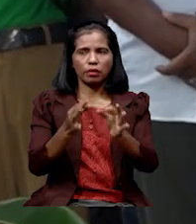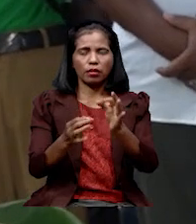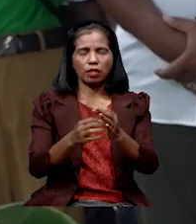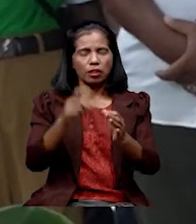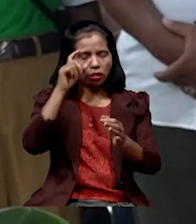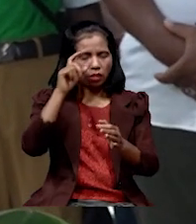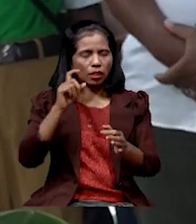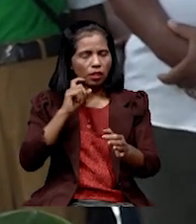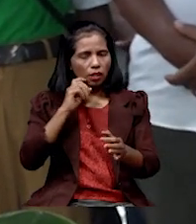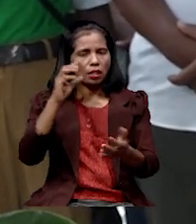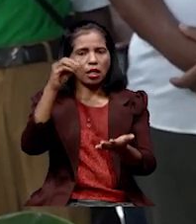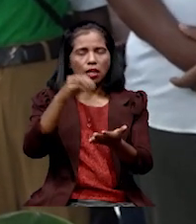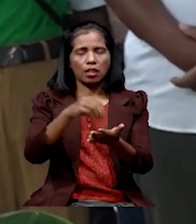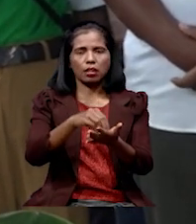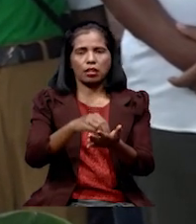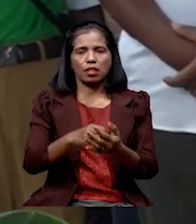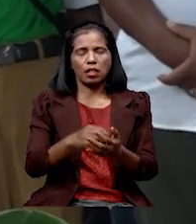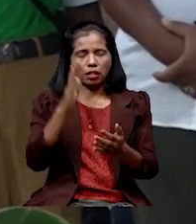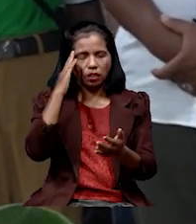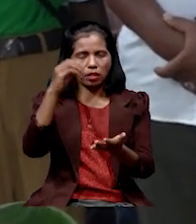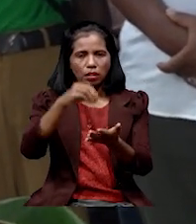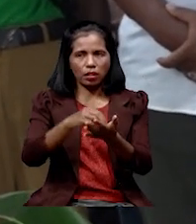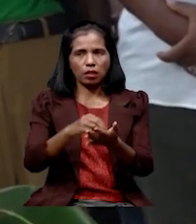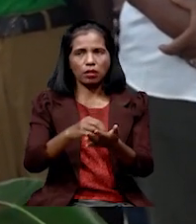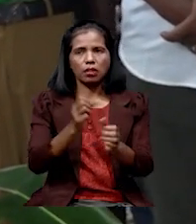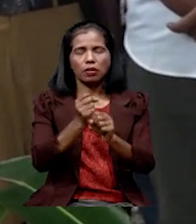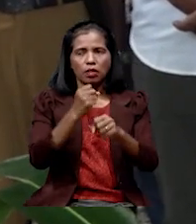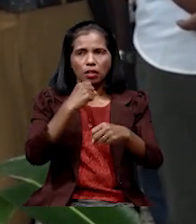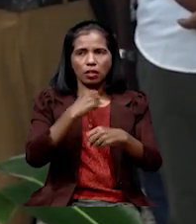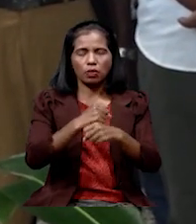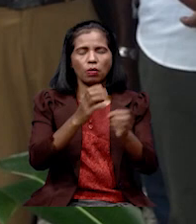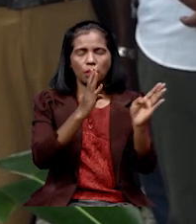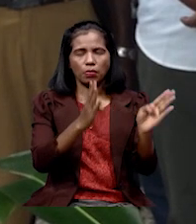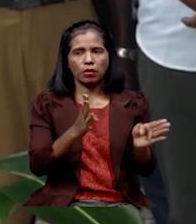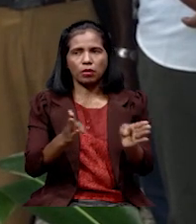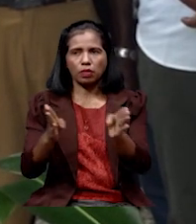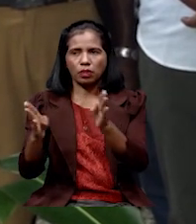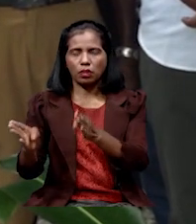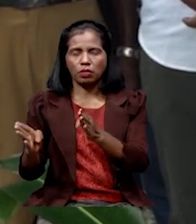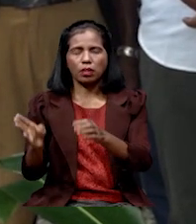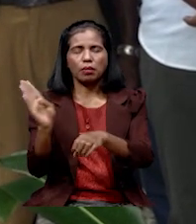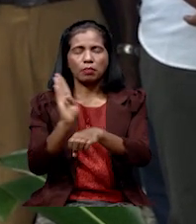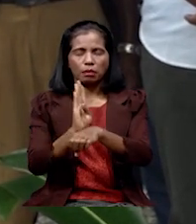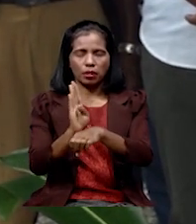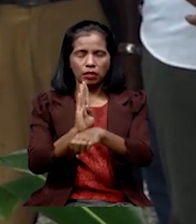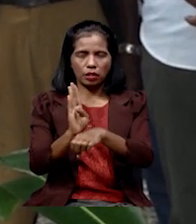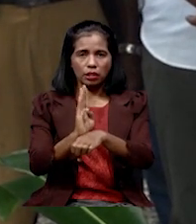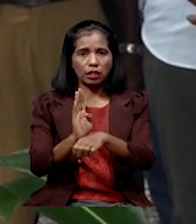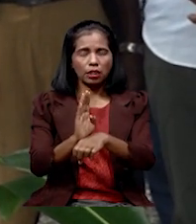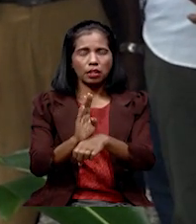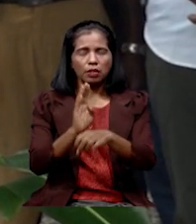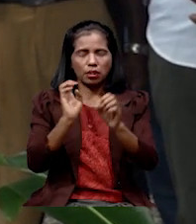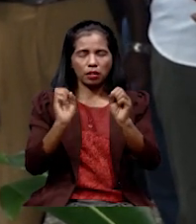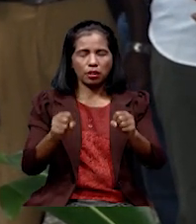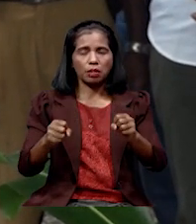a car concentra e a finaliza processo negociação fronteira terrestre